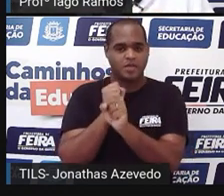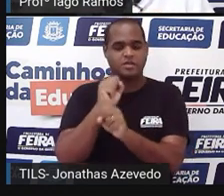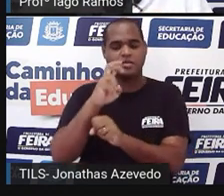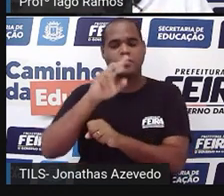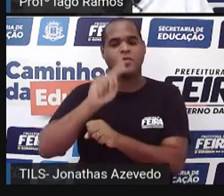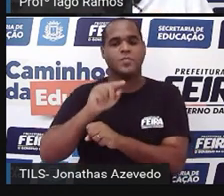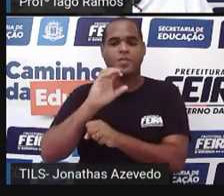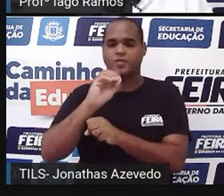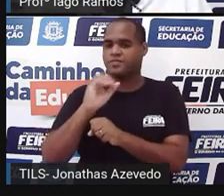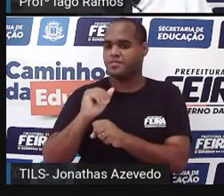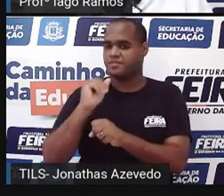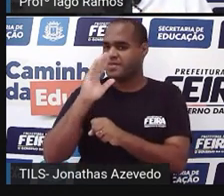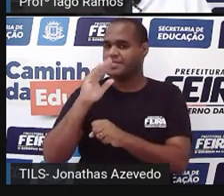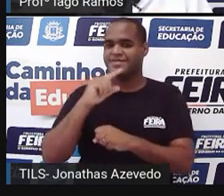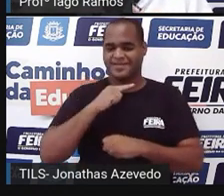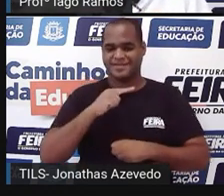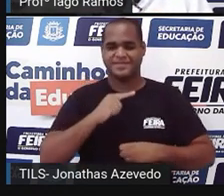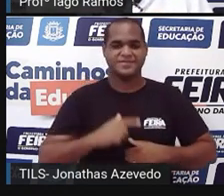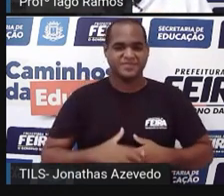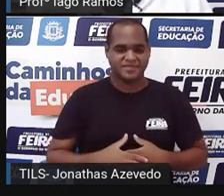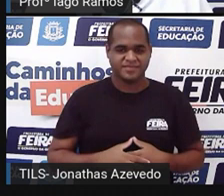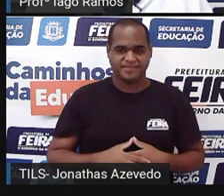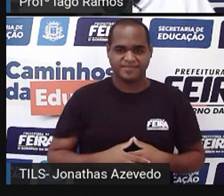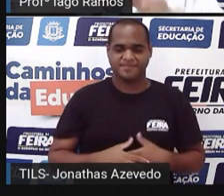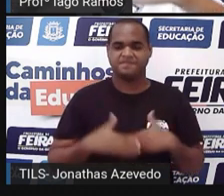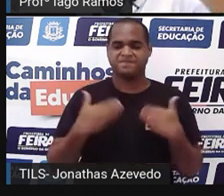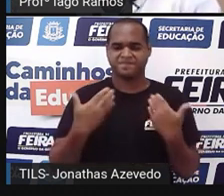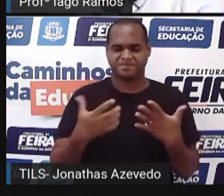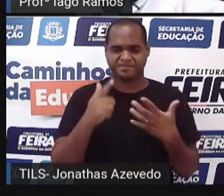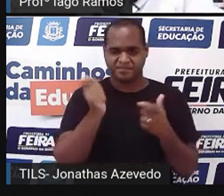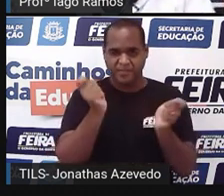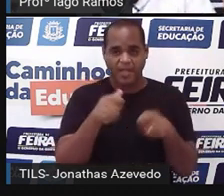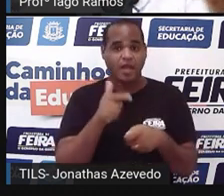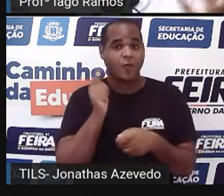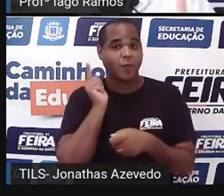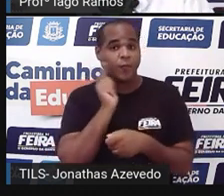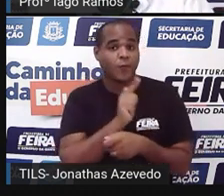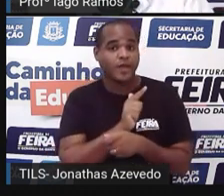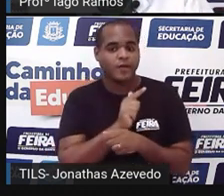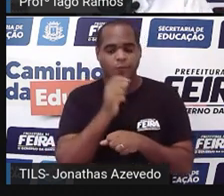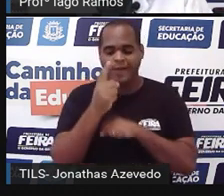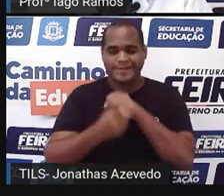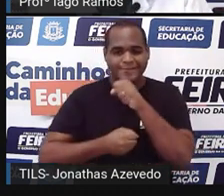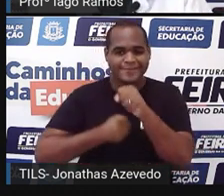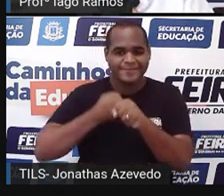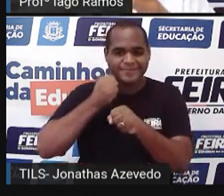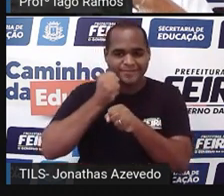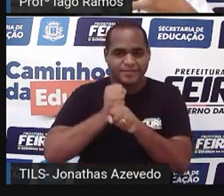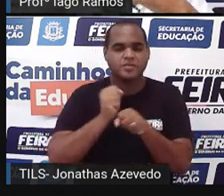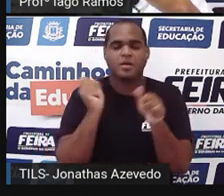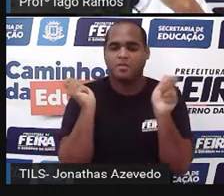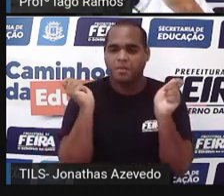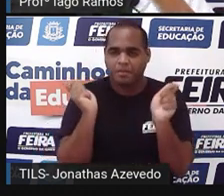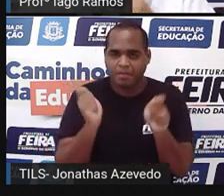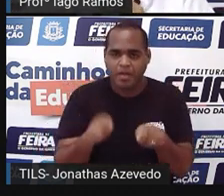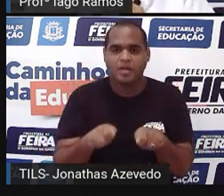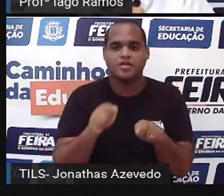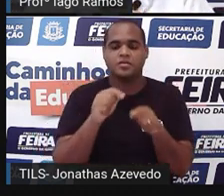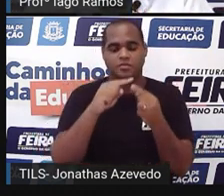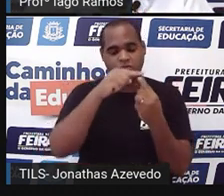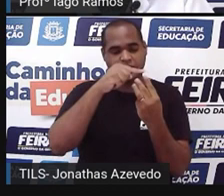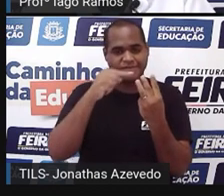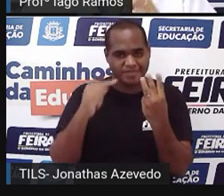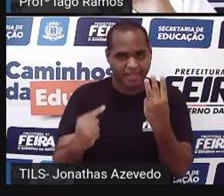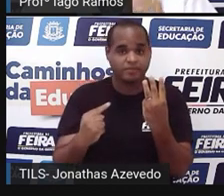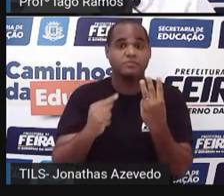de cinco pontos para cima tá bom e para você ter aprovação no ano inteiro né em todas as